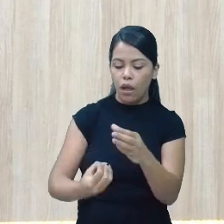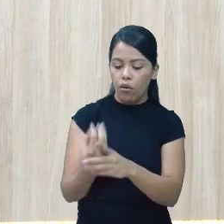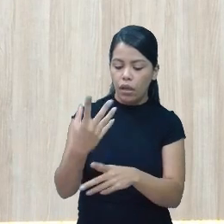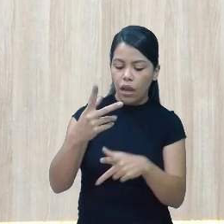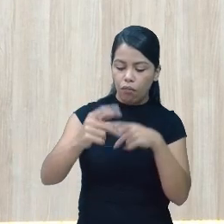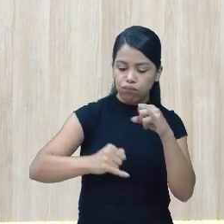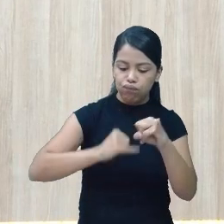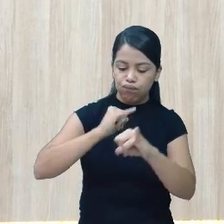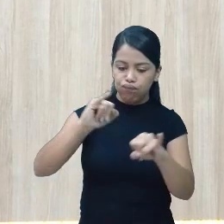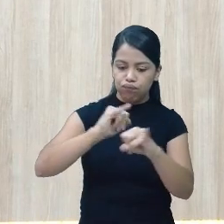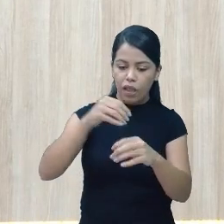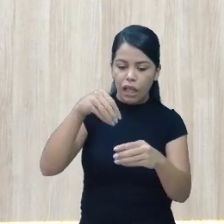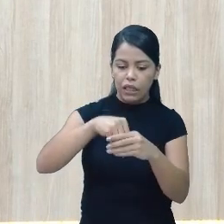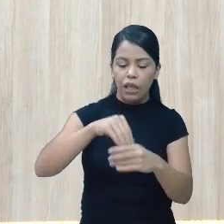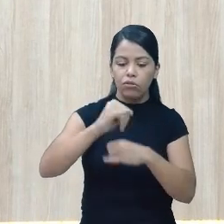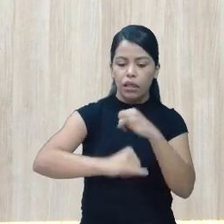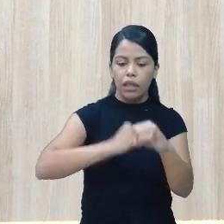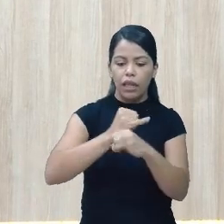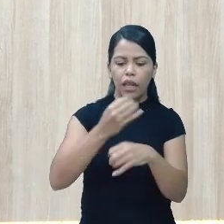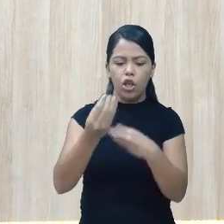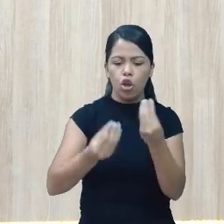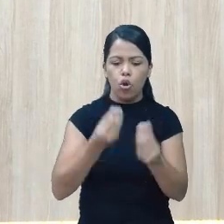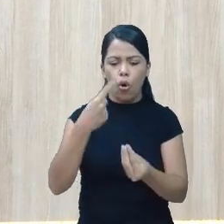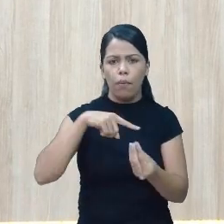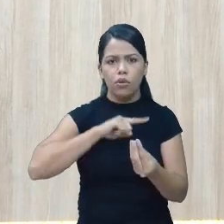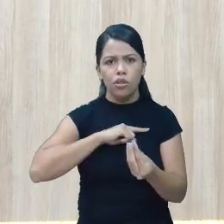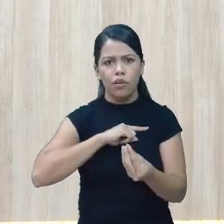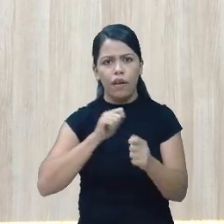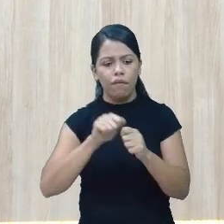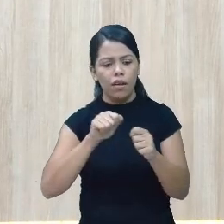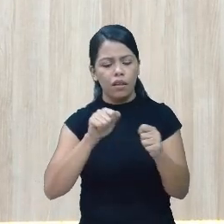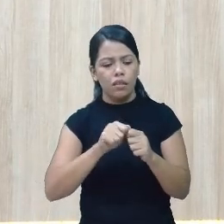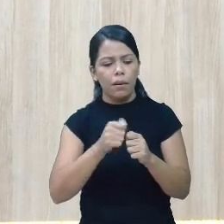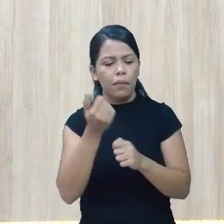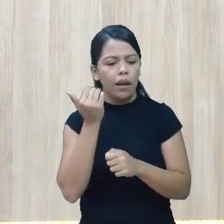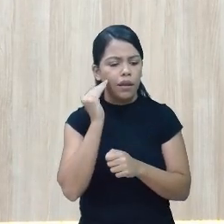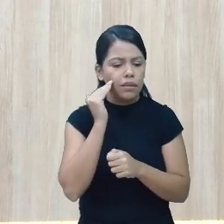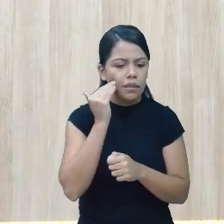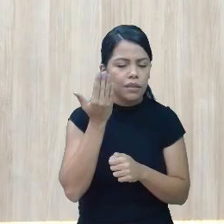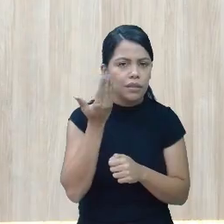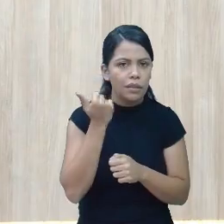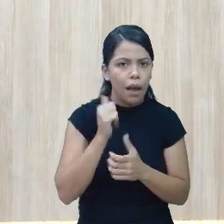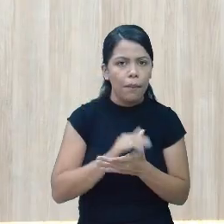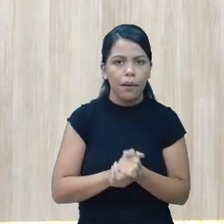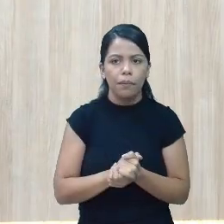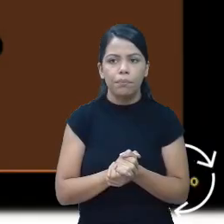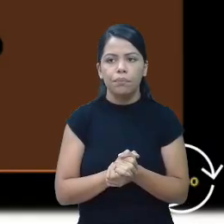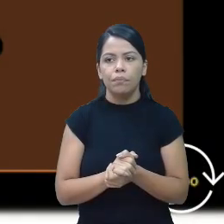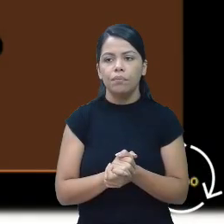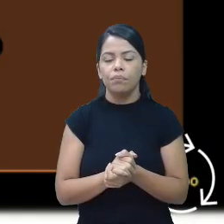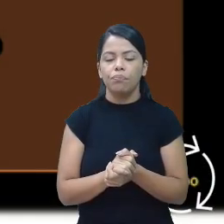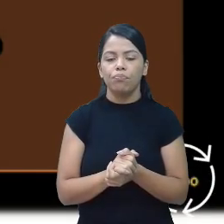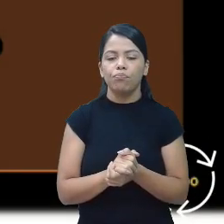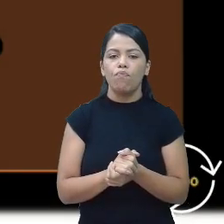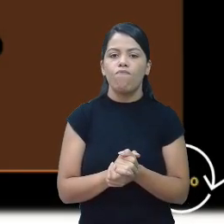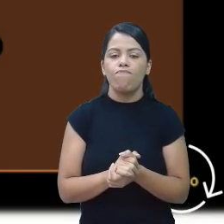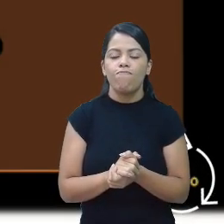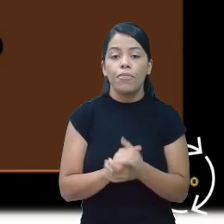fazer toda essa análise. Vamos ver aqui na tela, por exemplo, que essa projeção